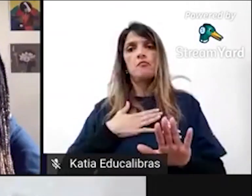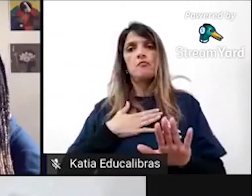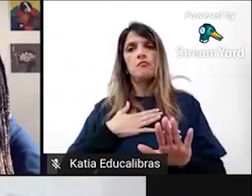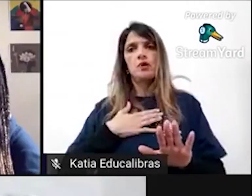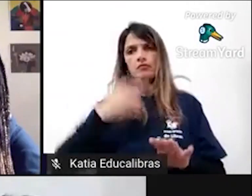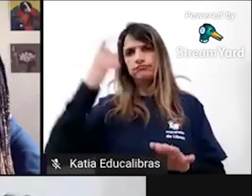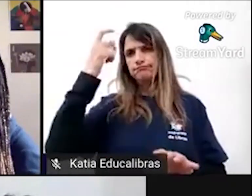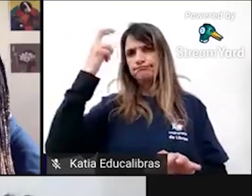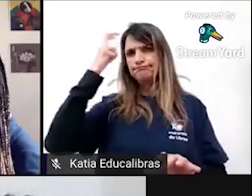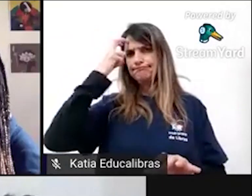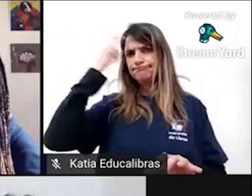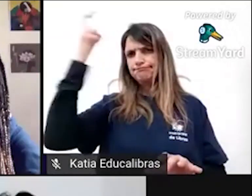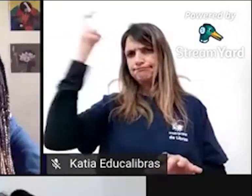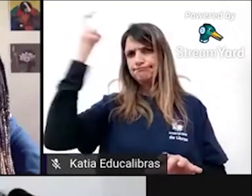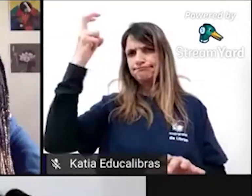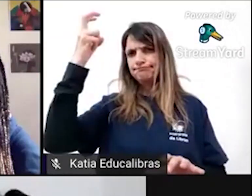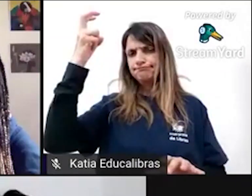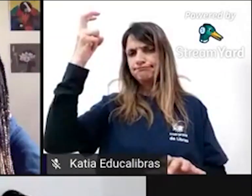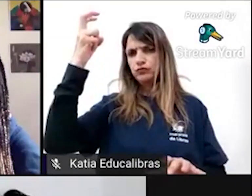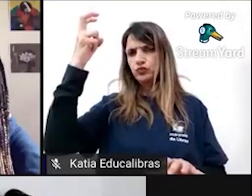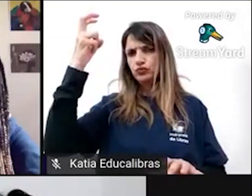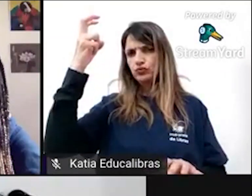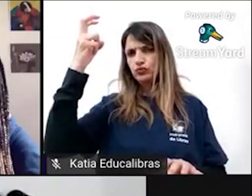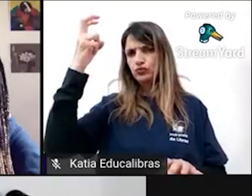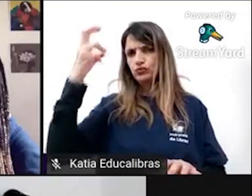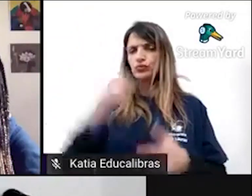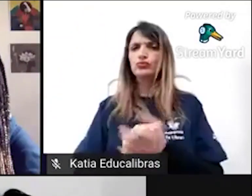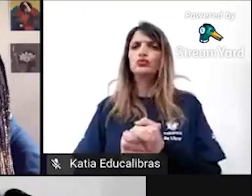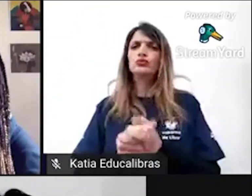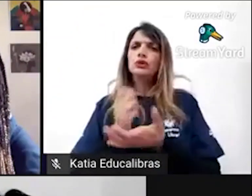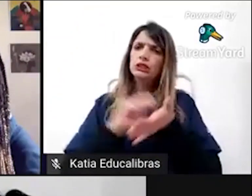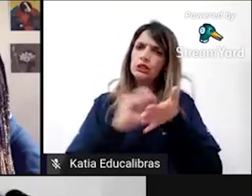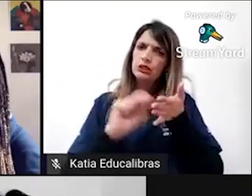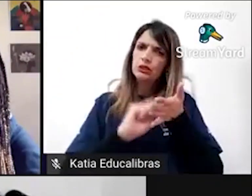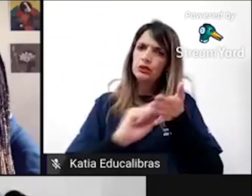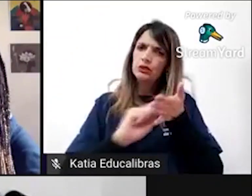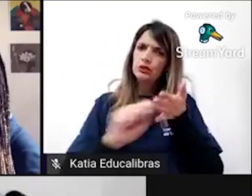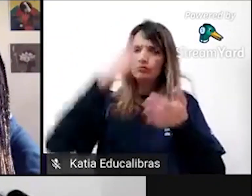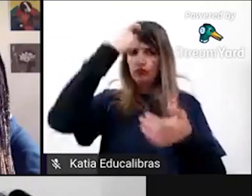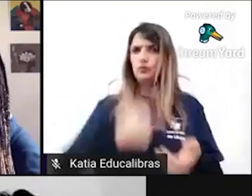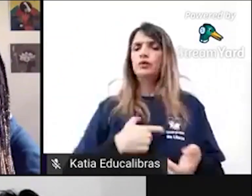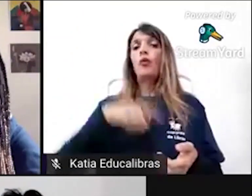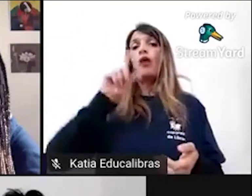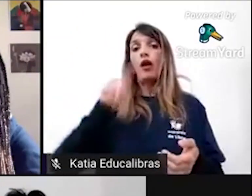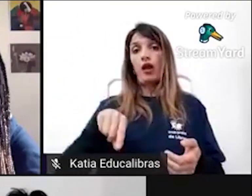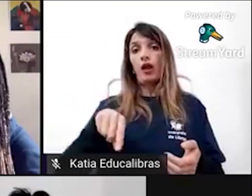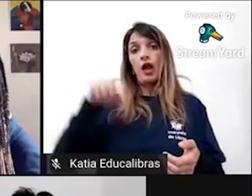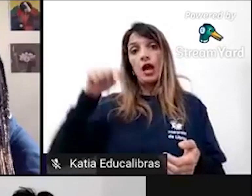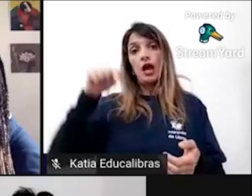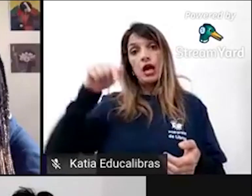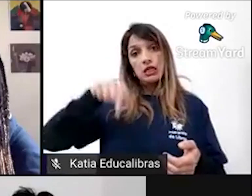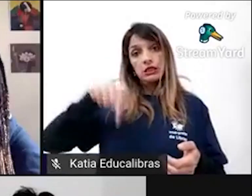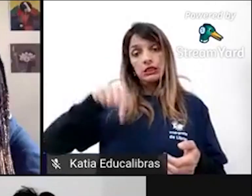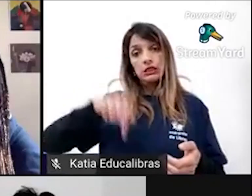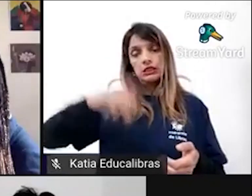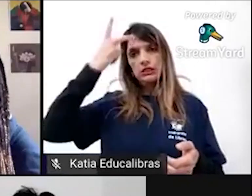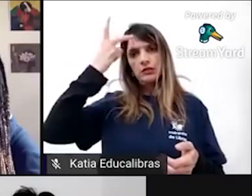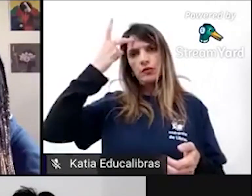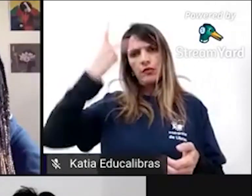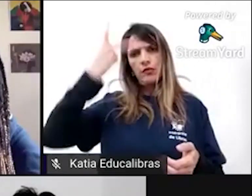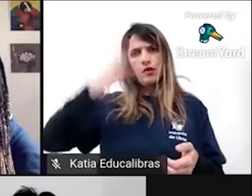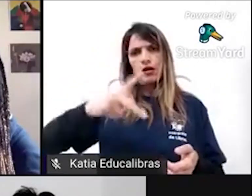intelectual, da minha formação como escritor, da minha formação pessoal, ela se deu aqui nesse estado de São